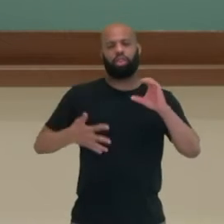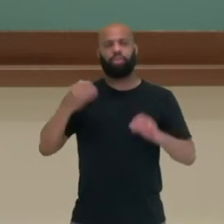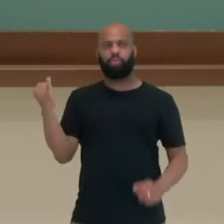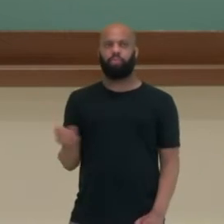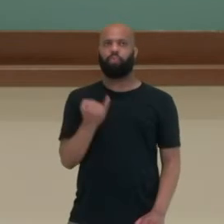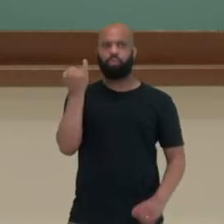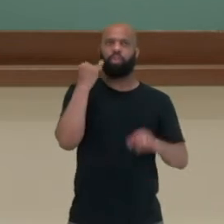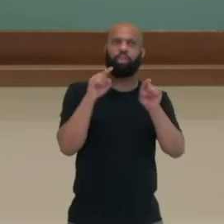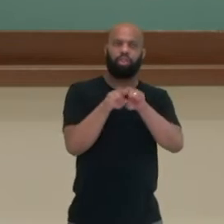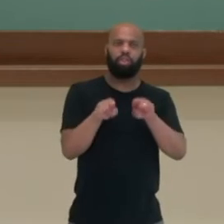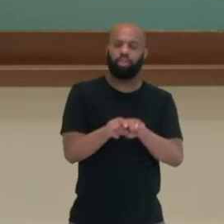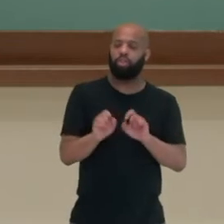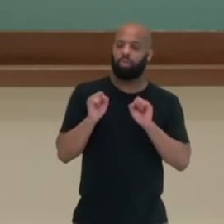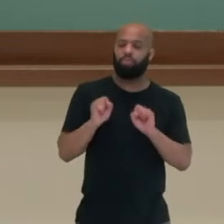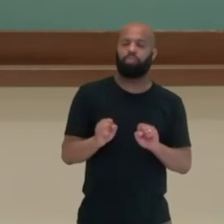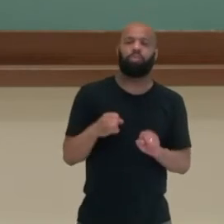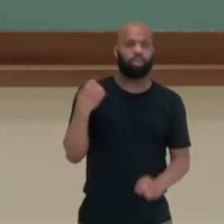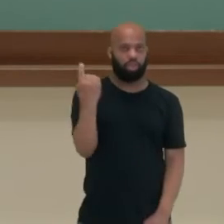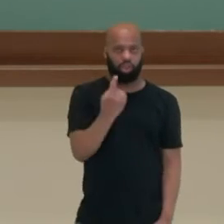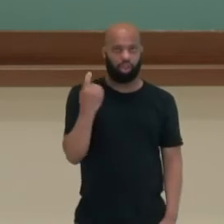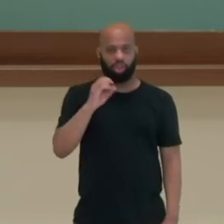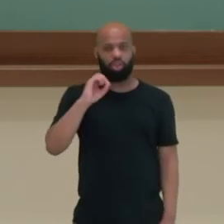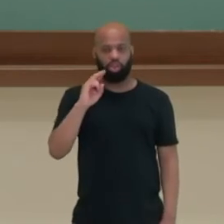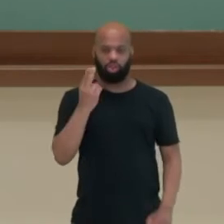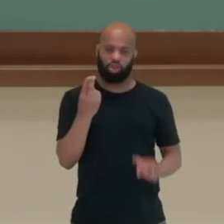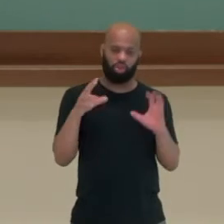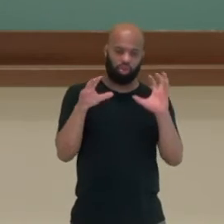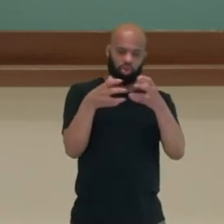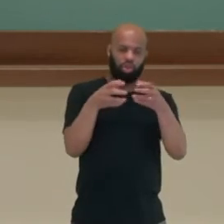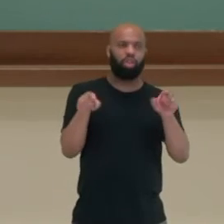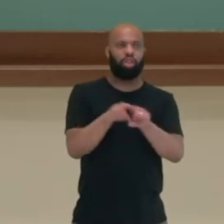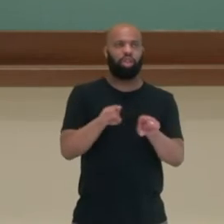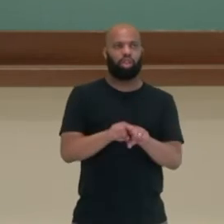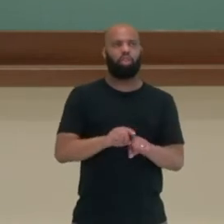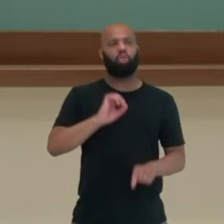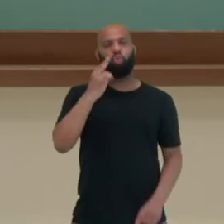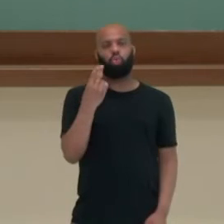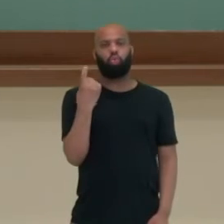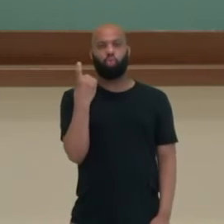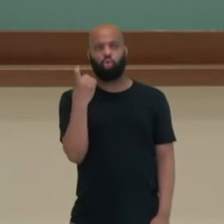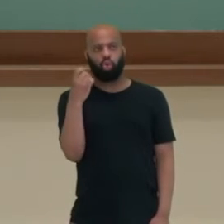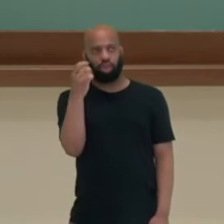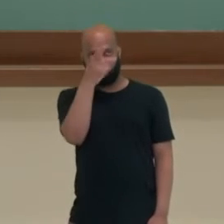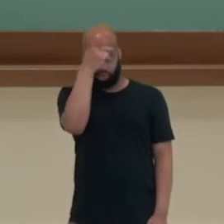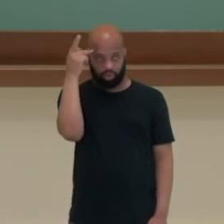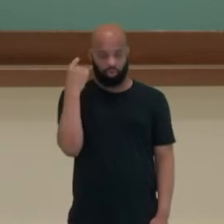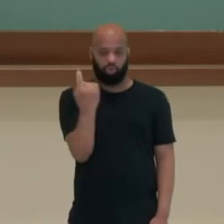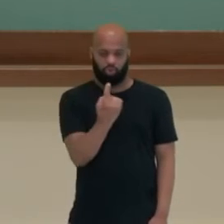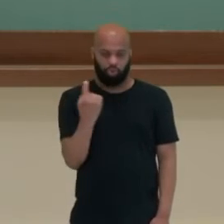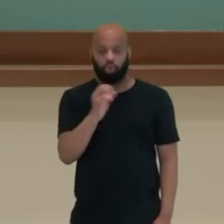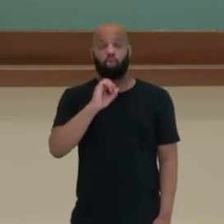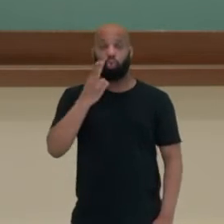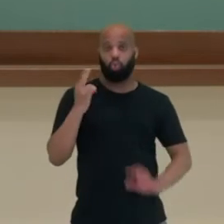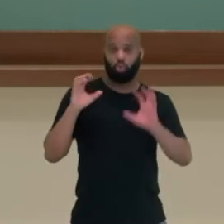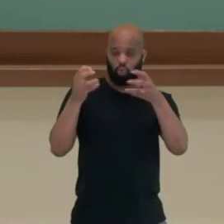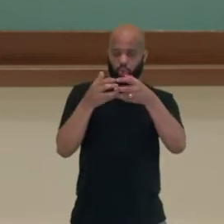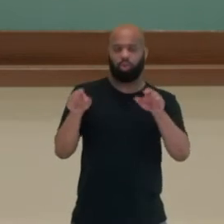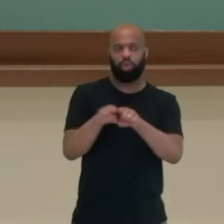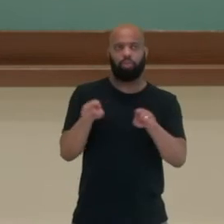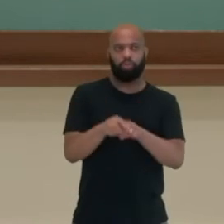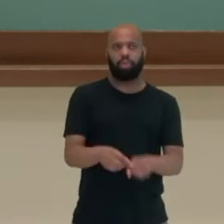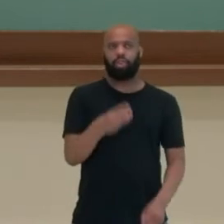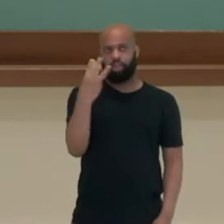aí. Pode ser individual ou por equipes. Então, ou é individual, uma pessoa, solo, ou então é por equipes. Daí são